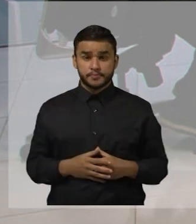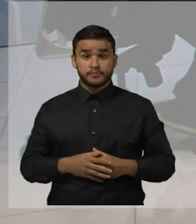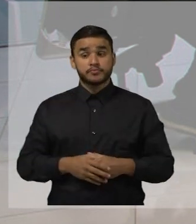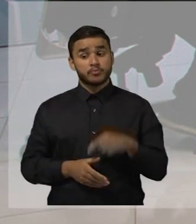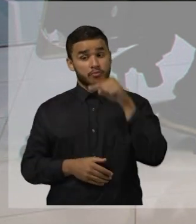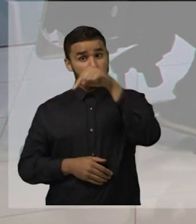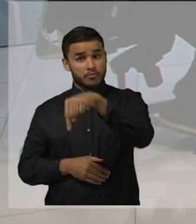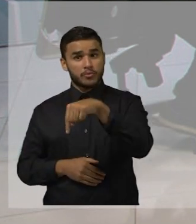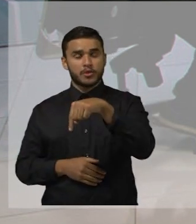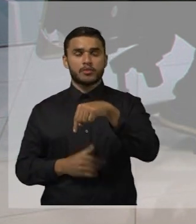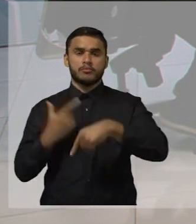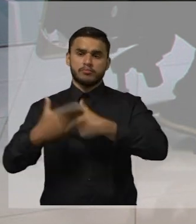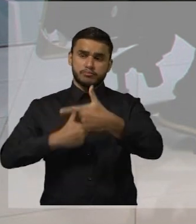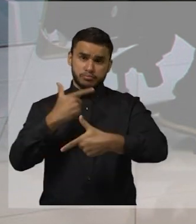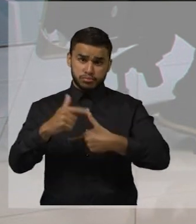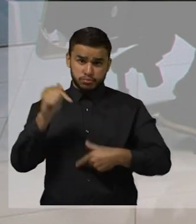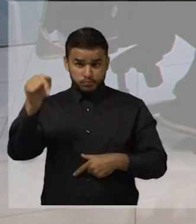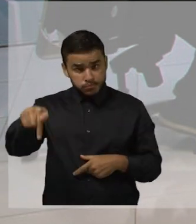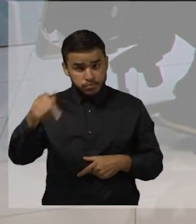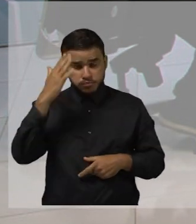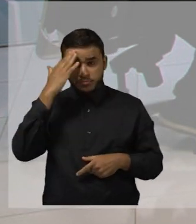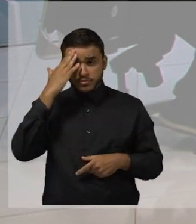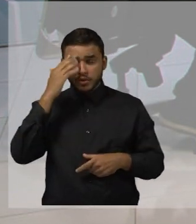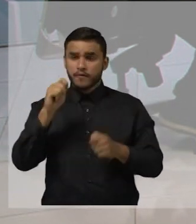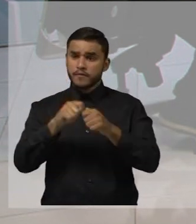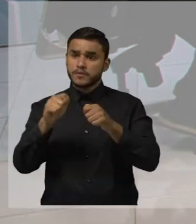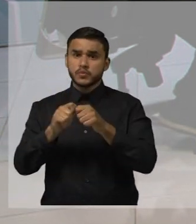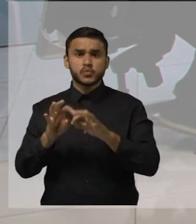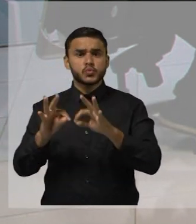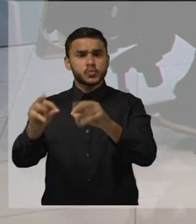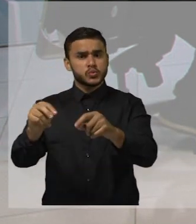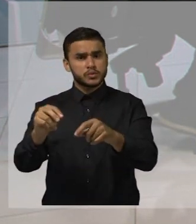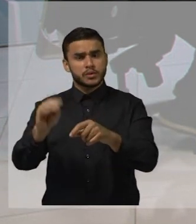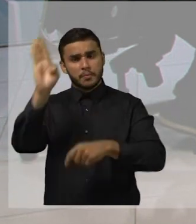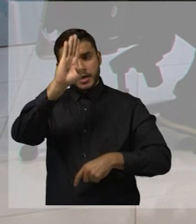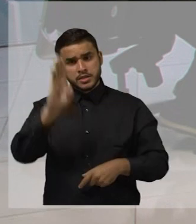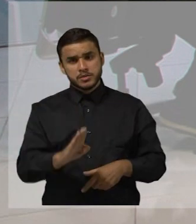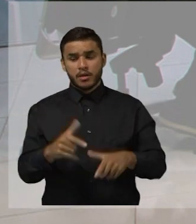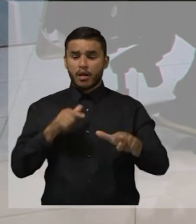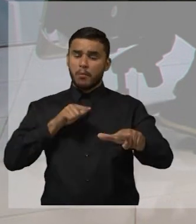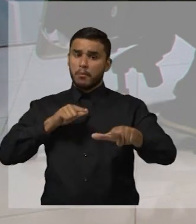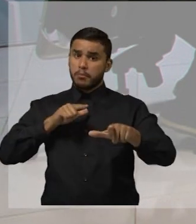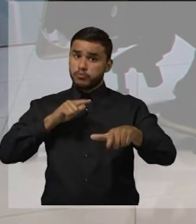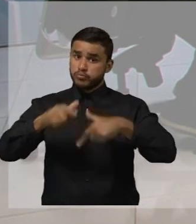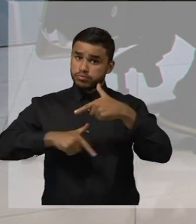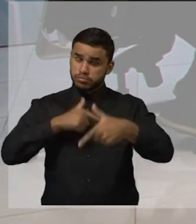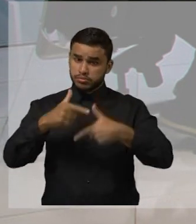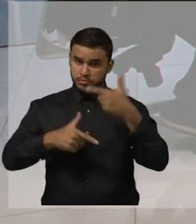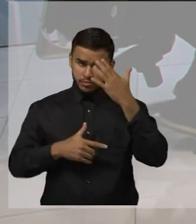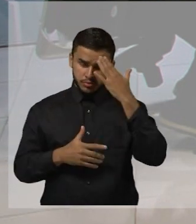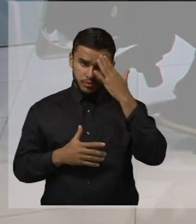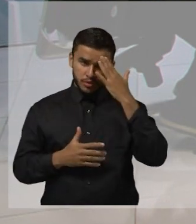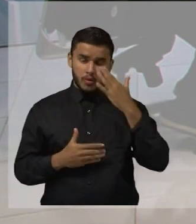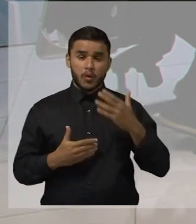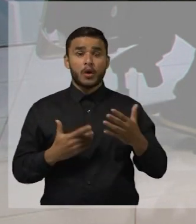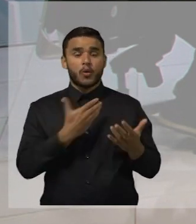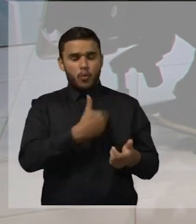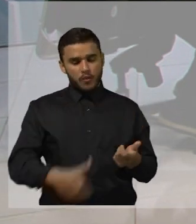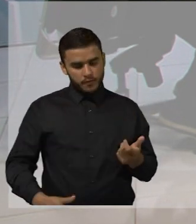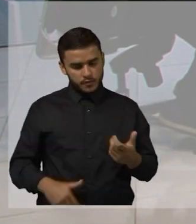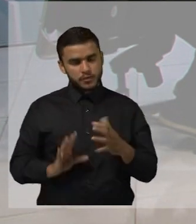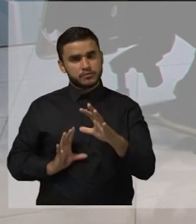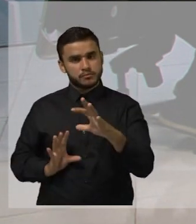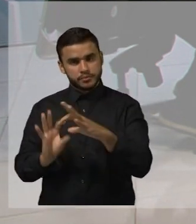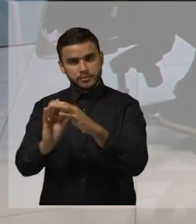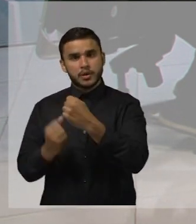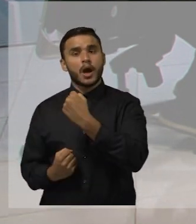o próprio setor produtivo, que se chama até dos campeões nacionais, ele é um setor